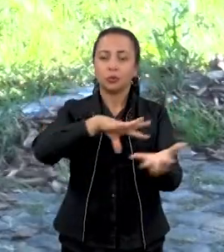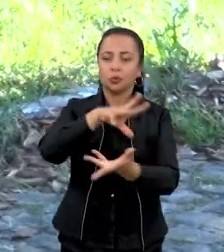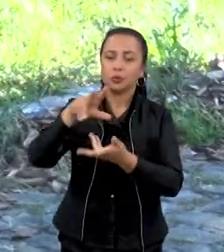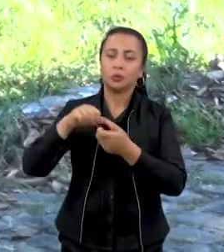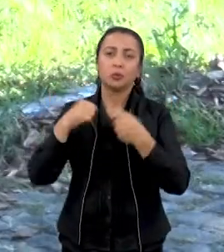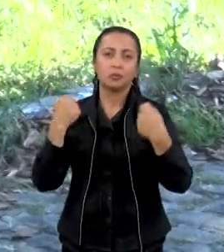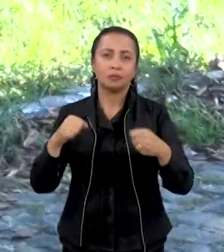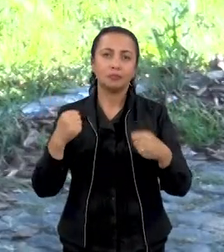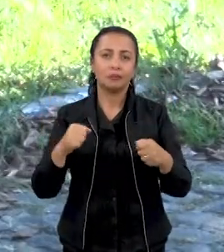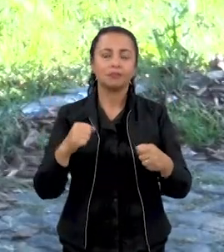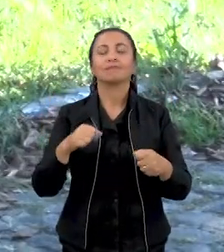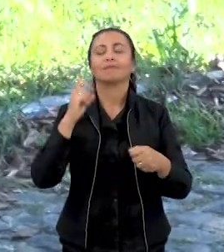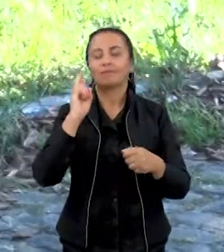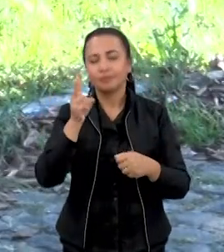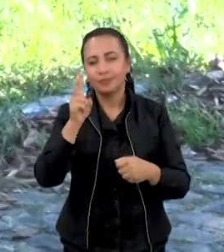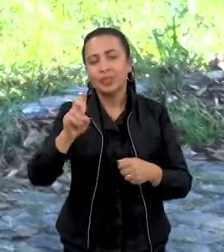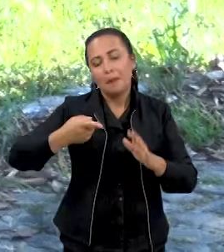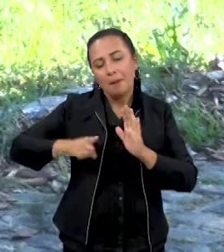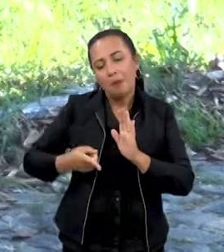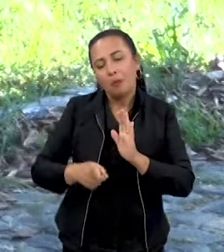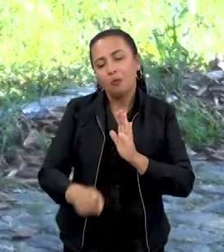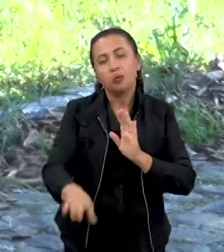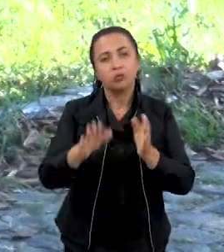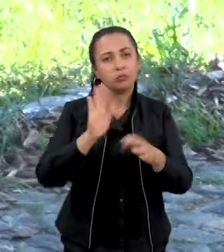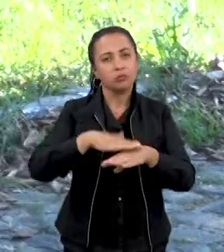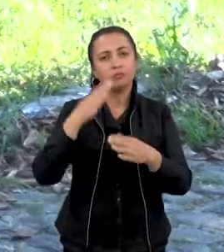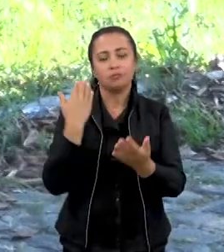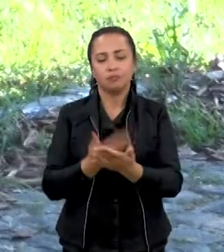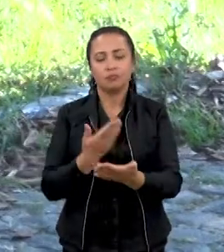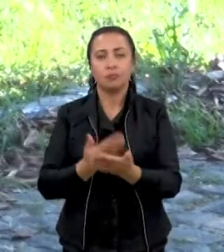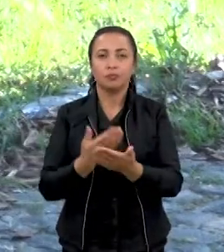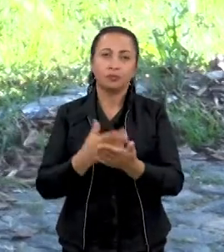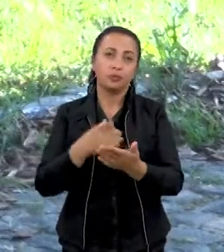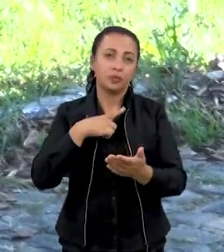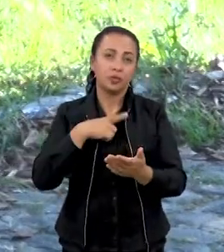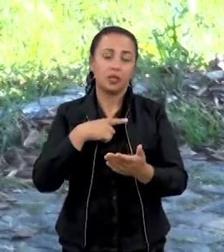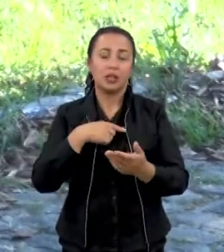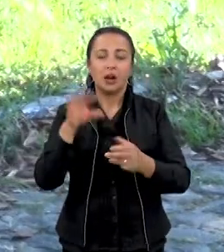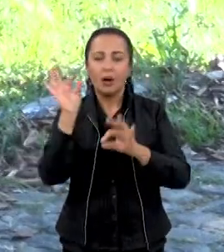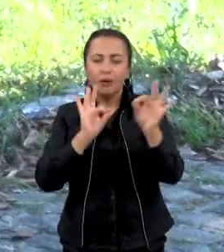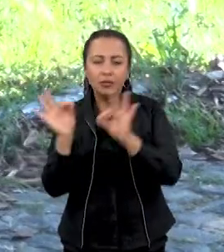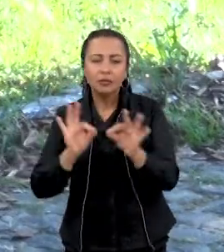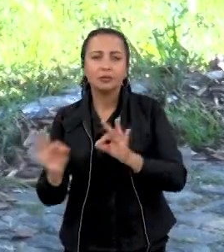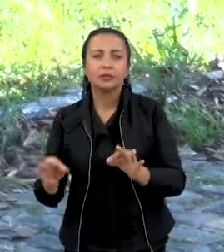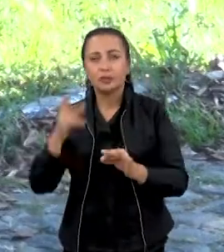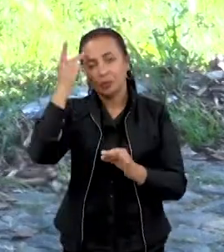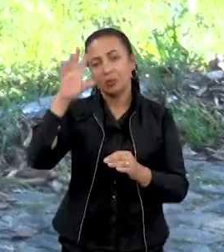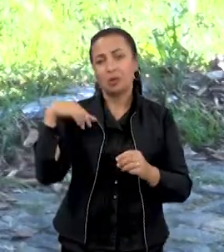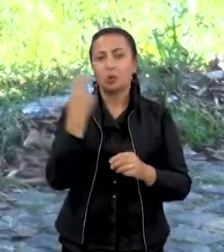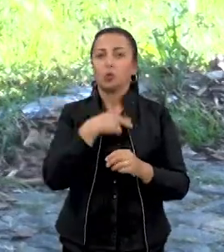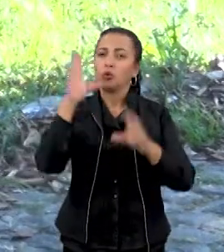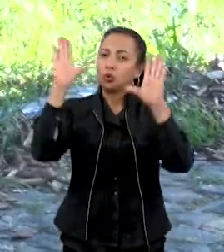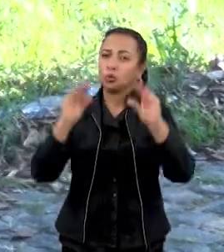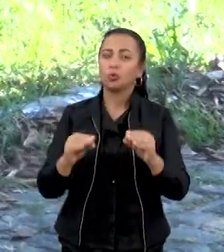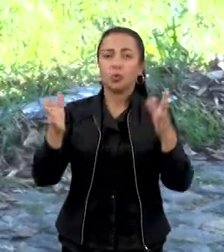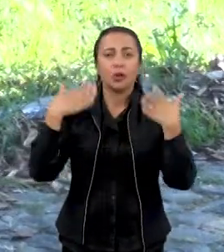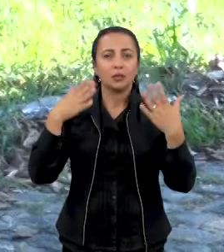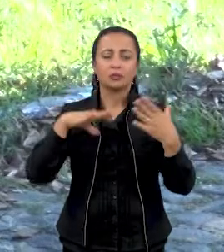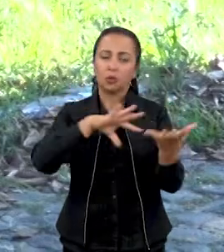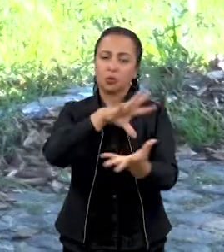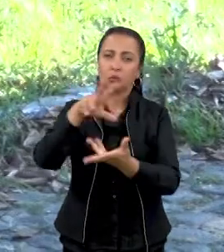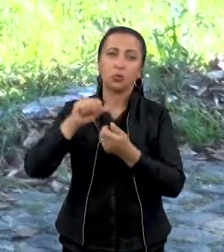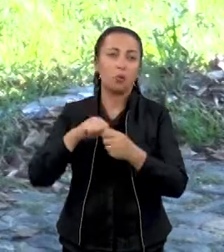aquecimento global, se faz necessário cada vez mais aprofundarmos estudos e tomarmos medidas para a gente diminuir